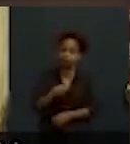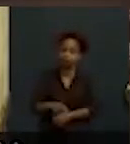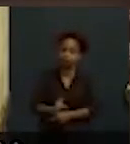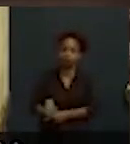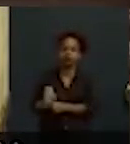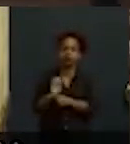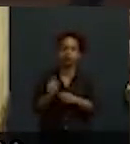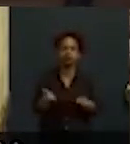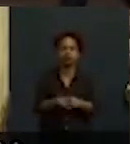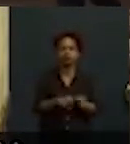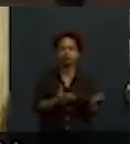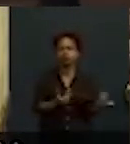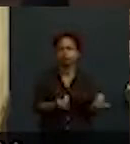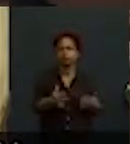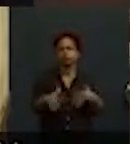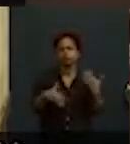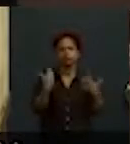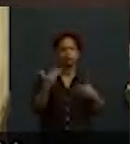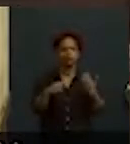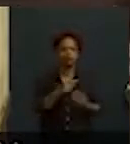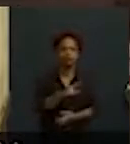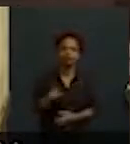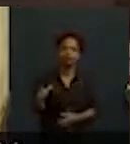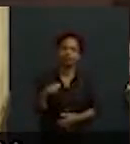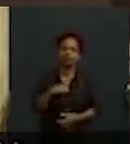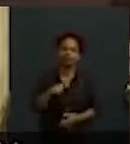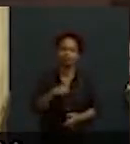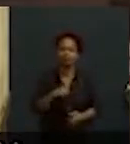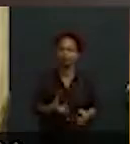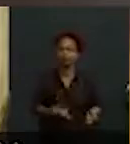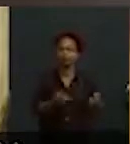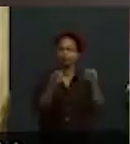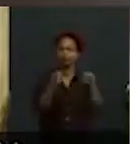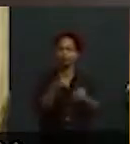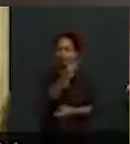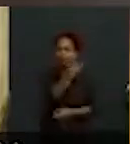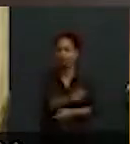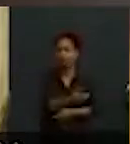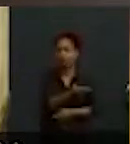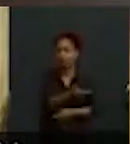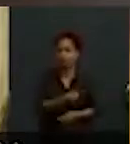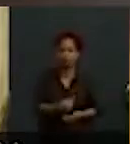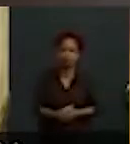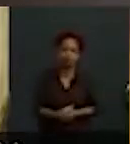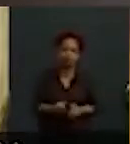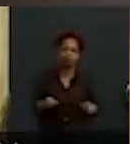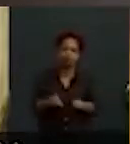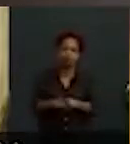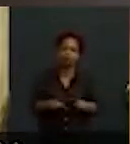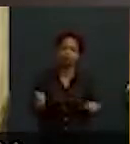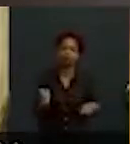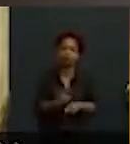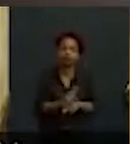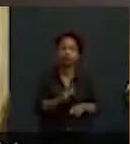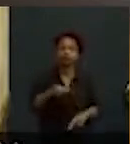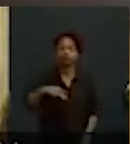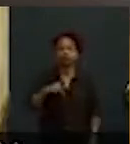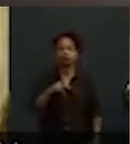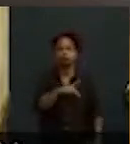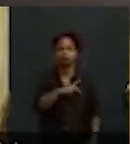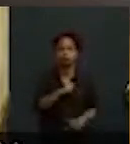Sua jovialidade e alegria são marcas indeléveis de sua personalidade. Ingressou no Ministério Público nos idos